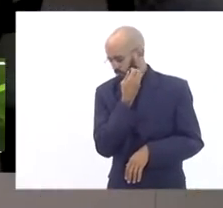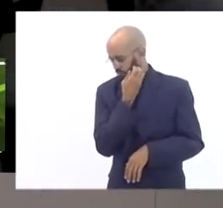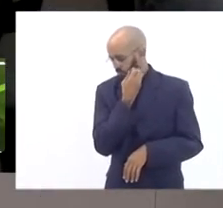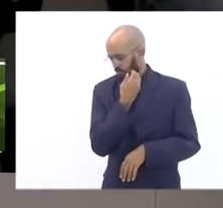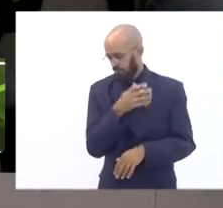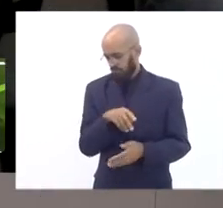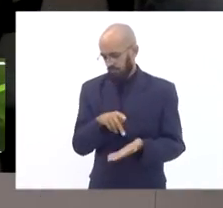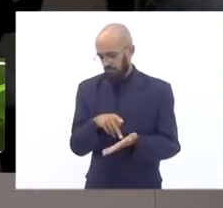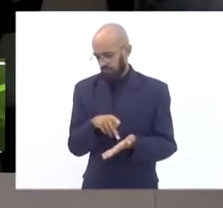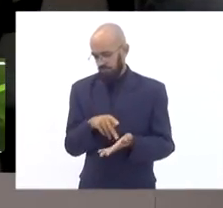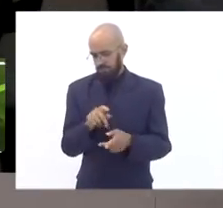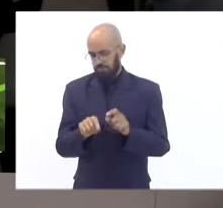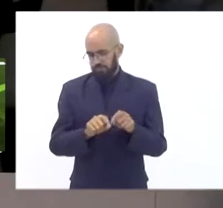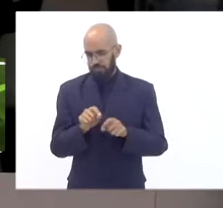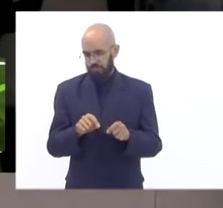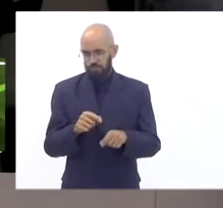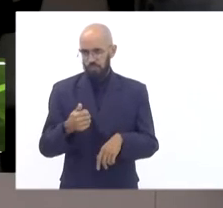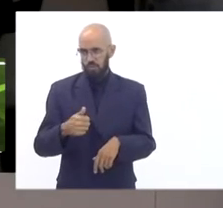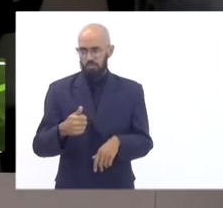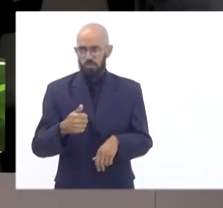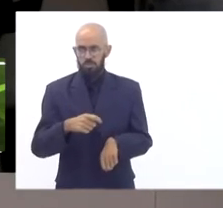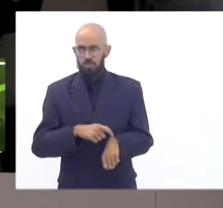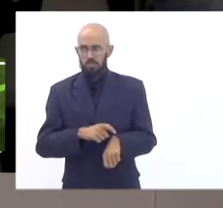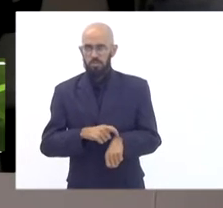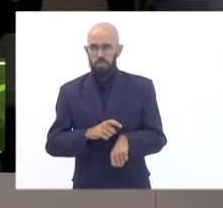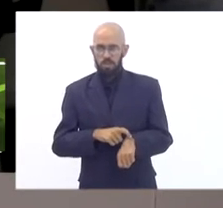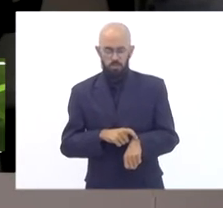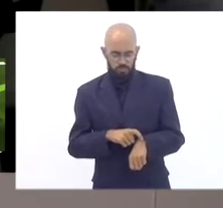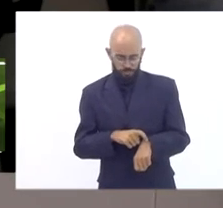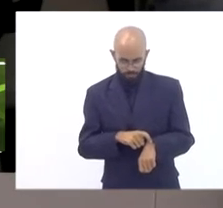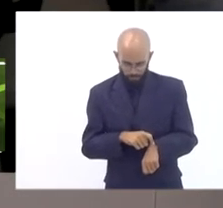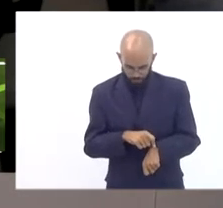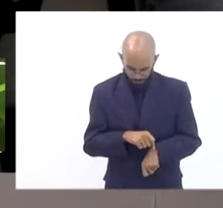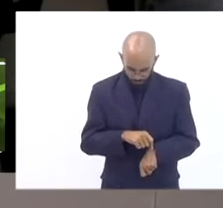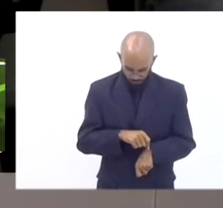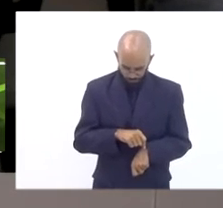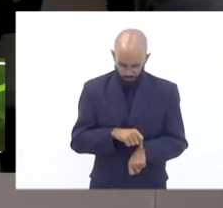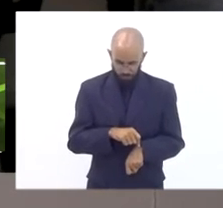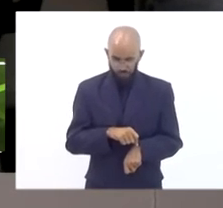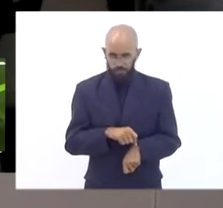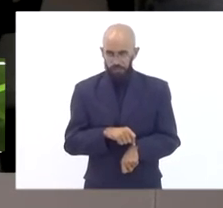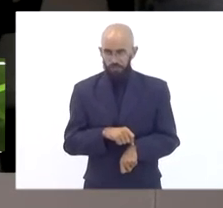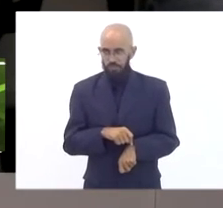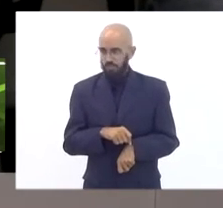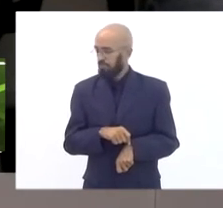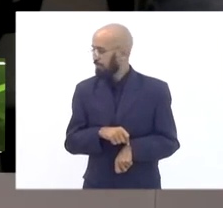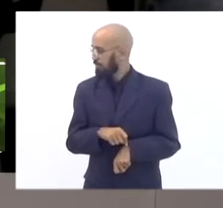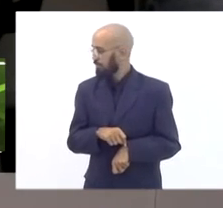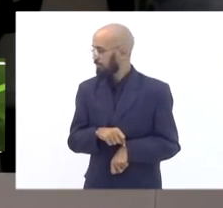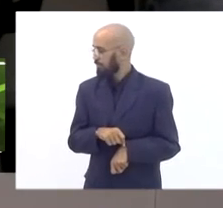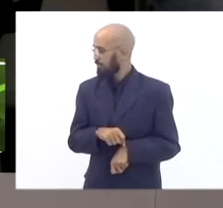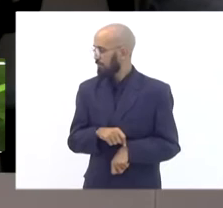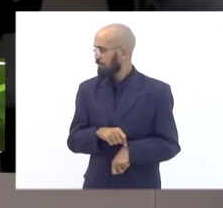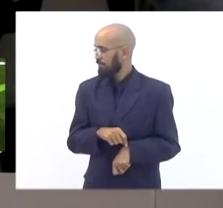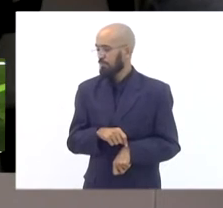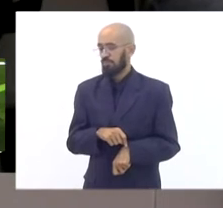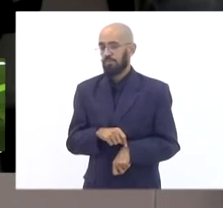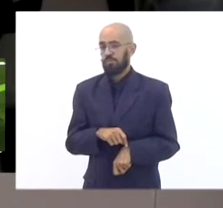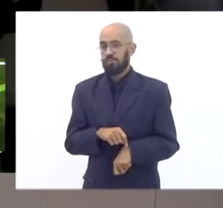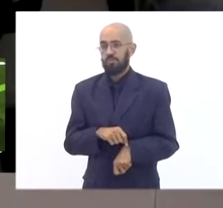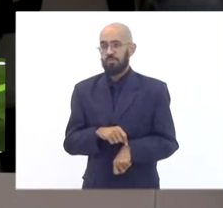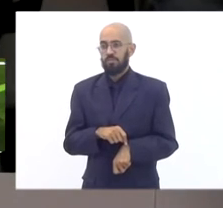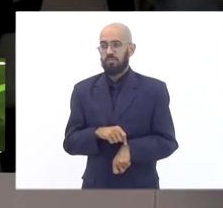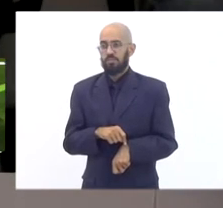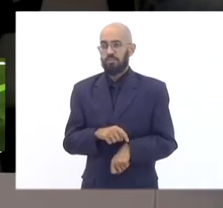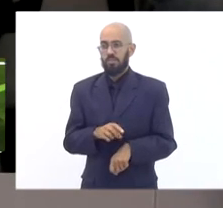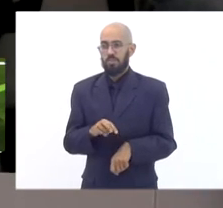Nós, em um primeiro momento, né, só para contextualizar também, eu cheguei na assessoria lá no Palácio em maio